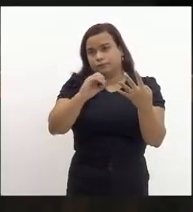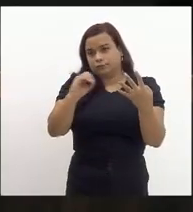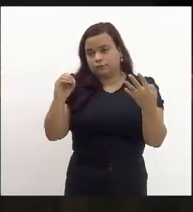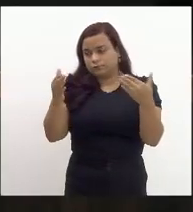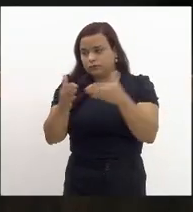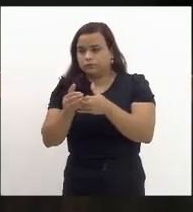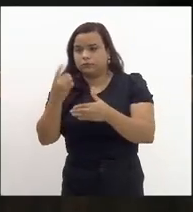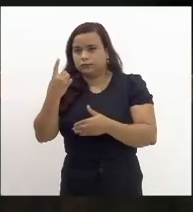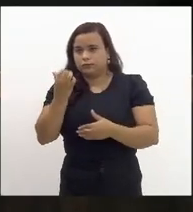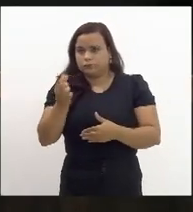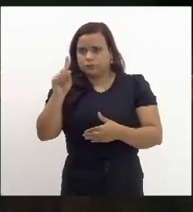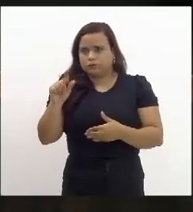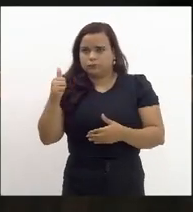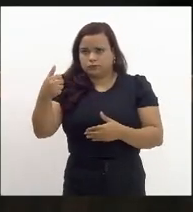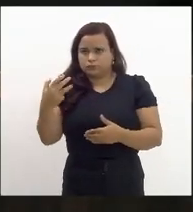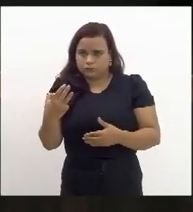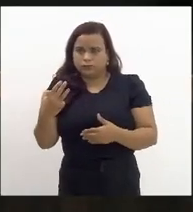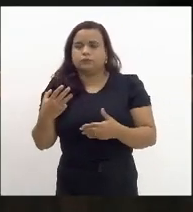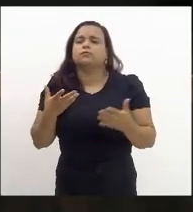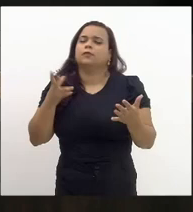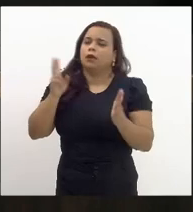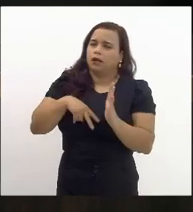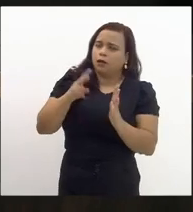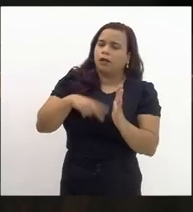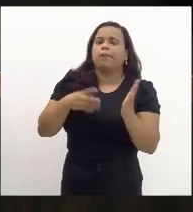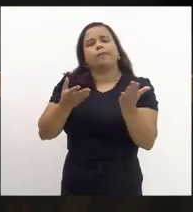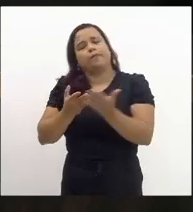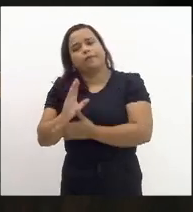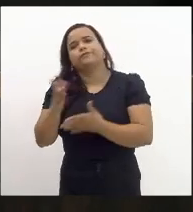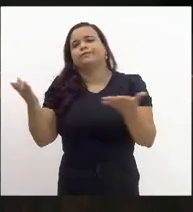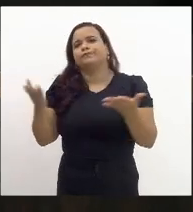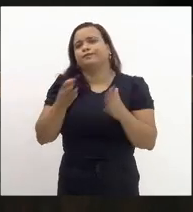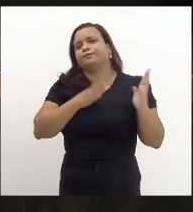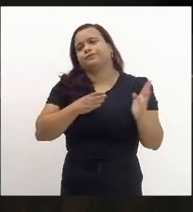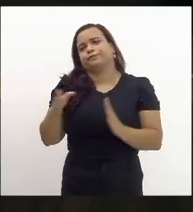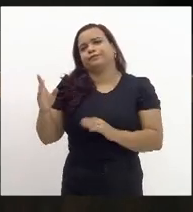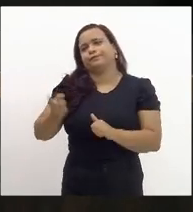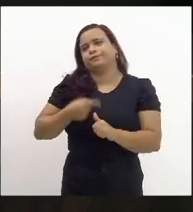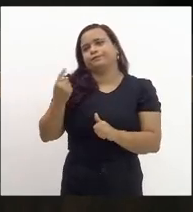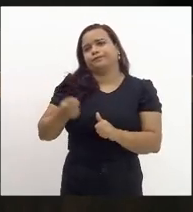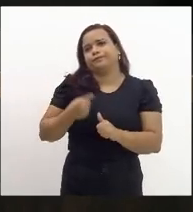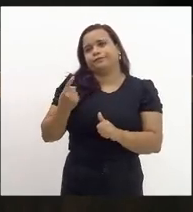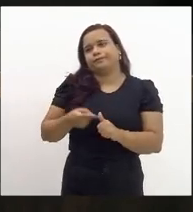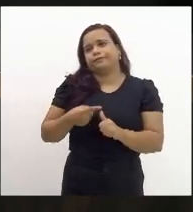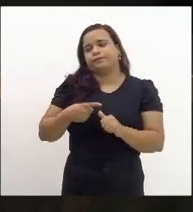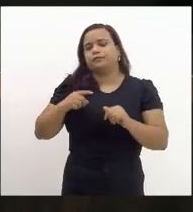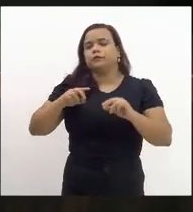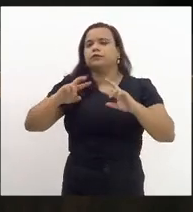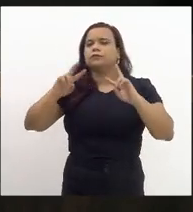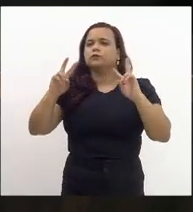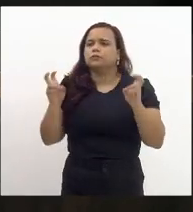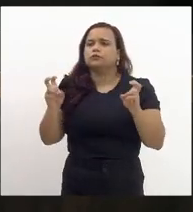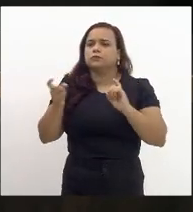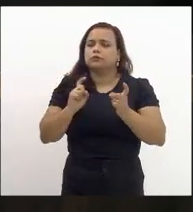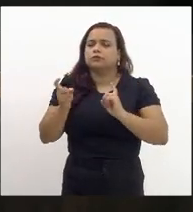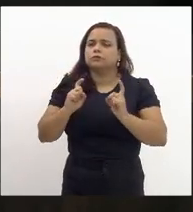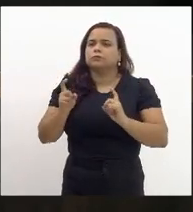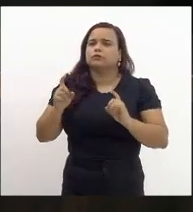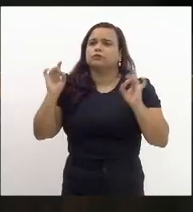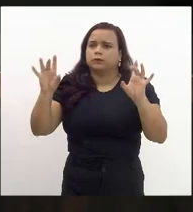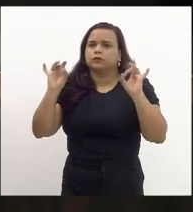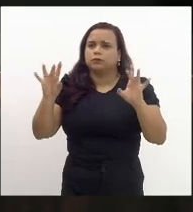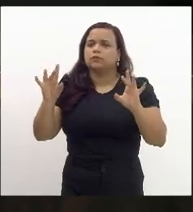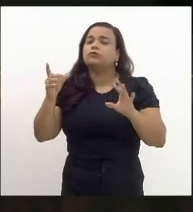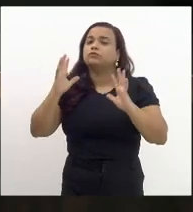Lida e aprovada a ata, passa-se a ordem da primeira sessão extraordinária. Como já foi falado na sessão anterior, um